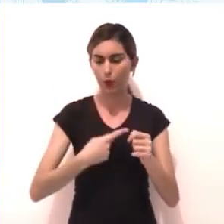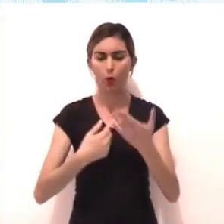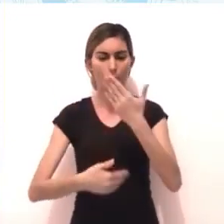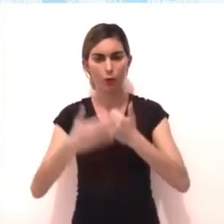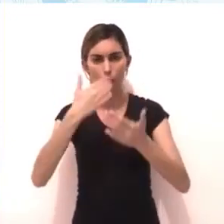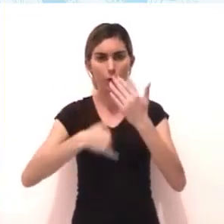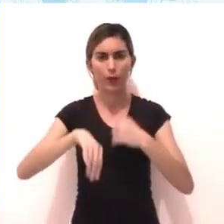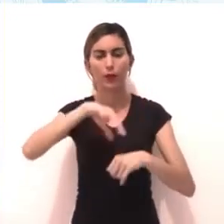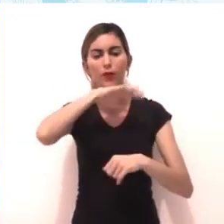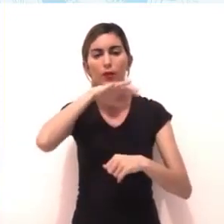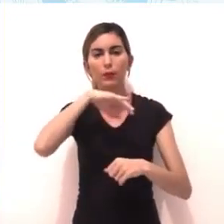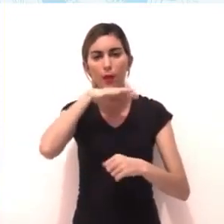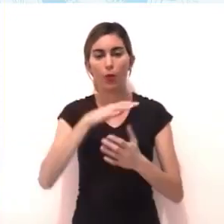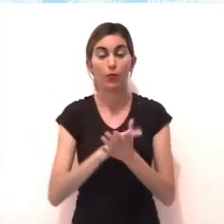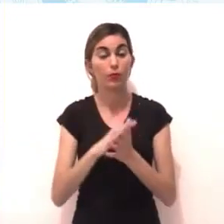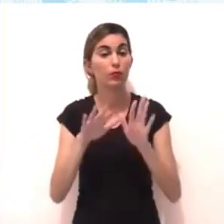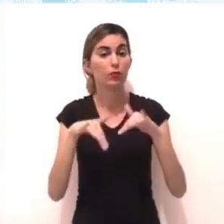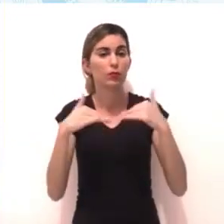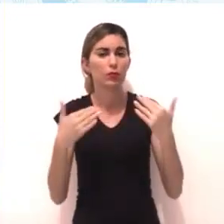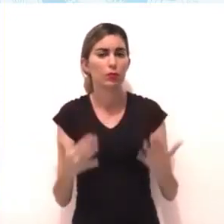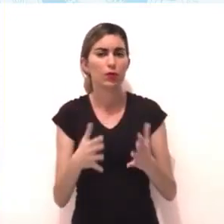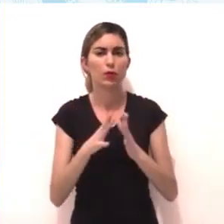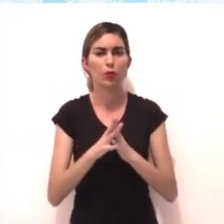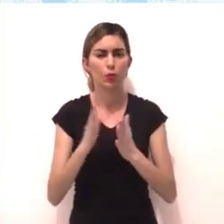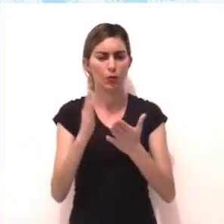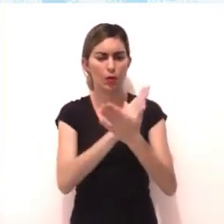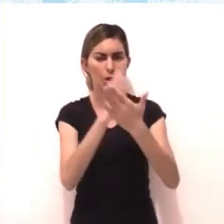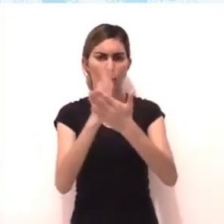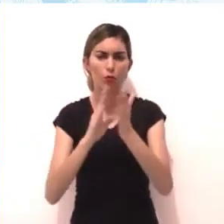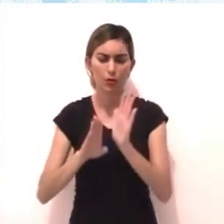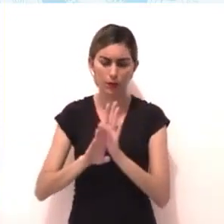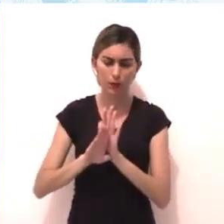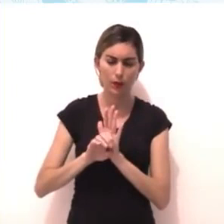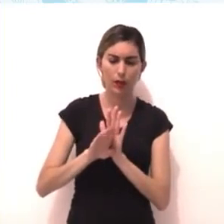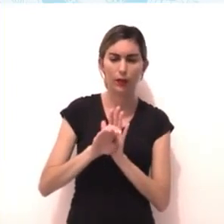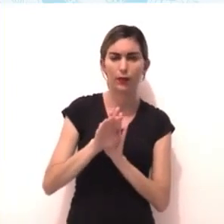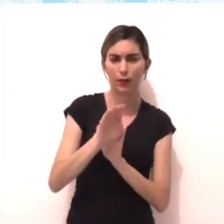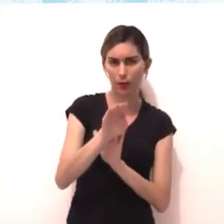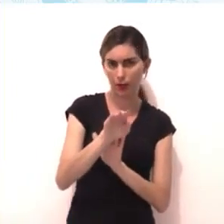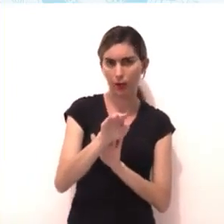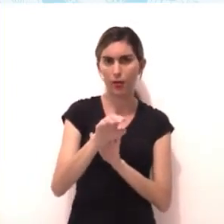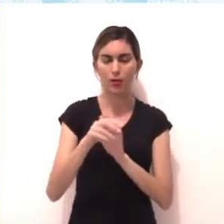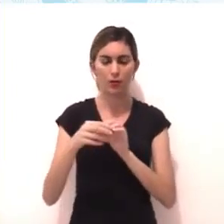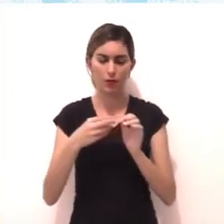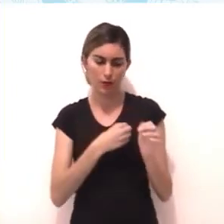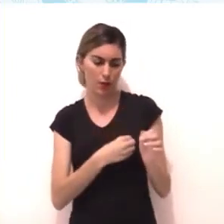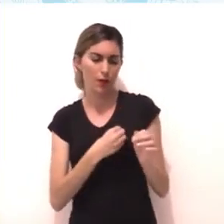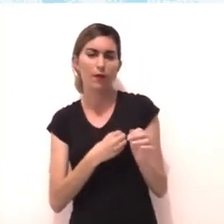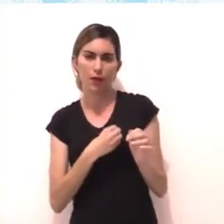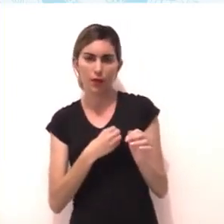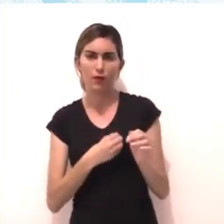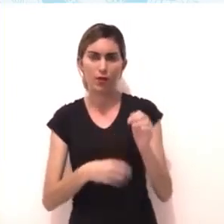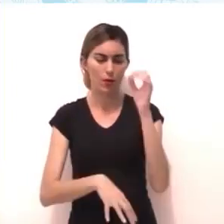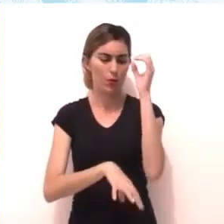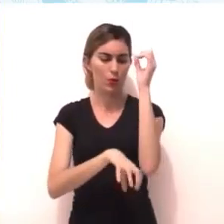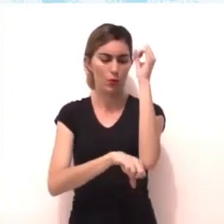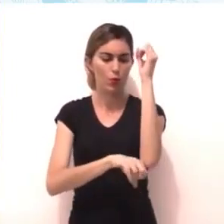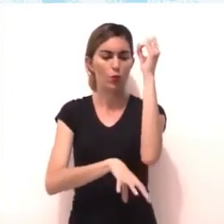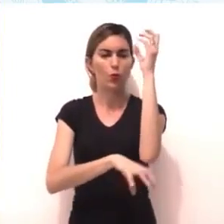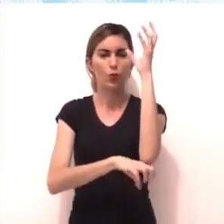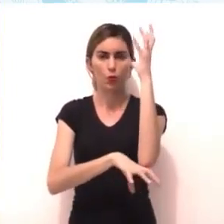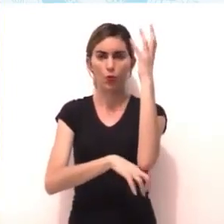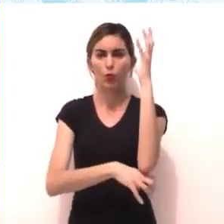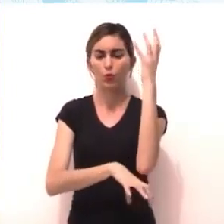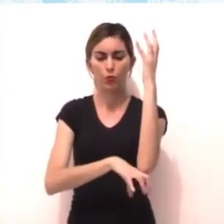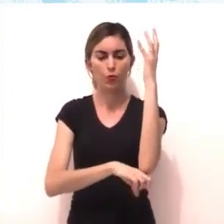para os animais. Então, algumas bactérias que vivem nas raízes das plantas